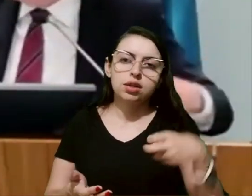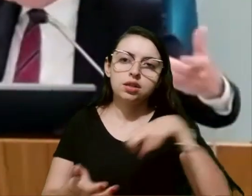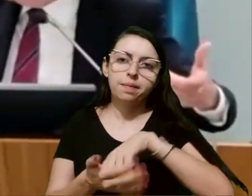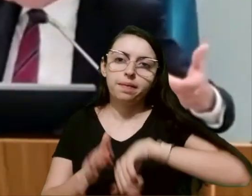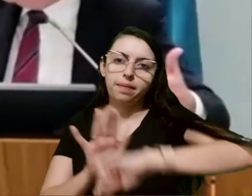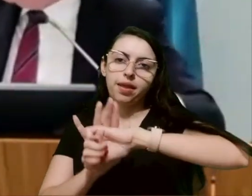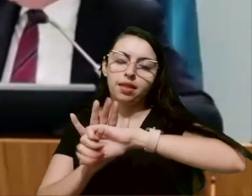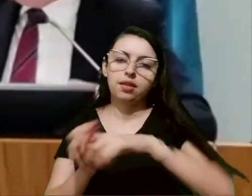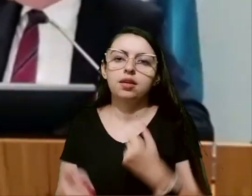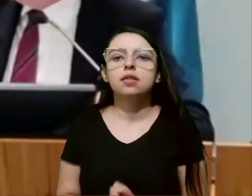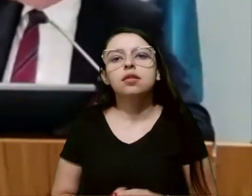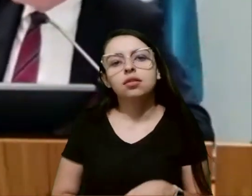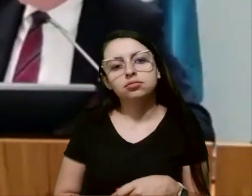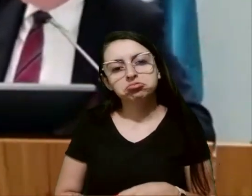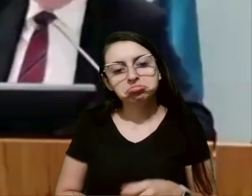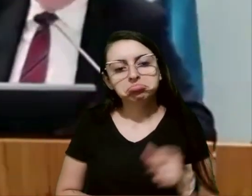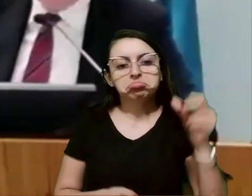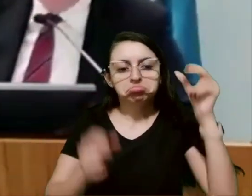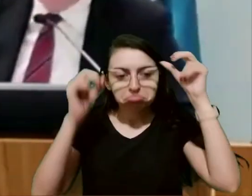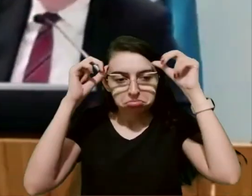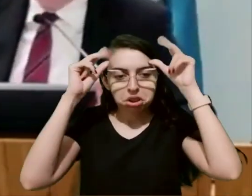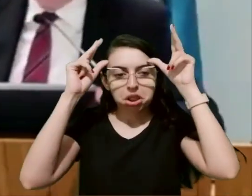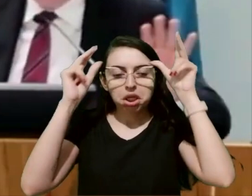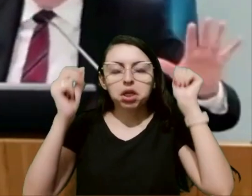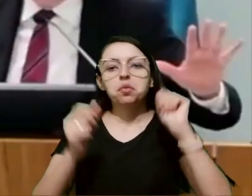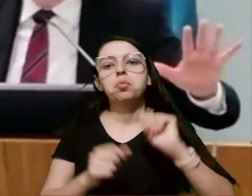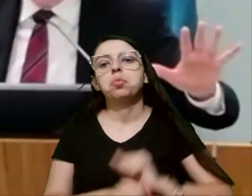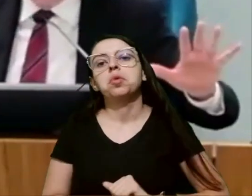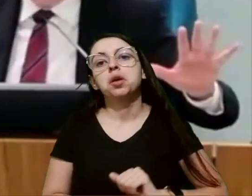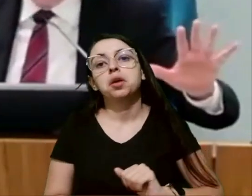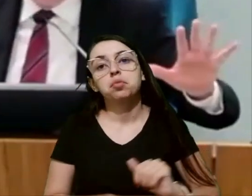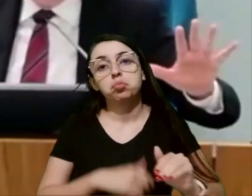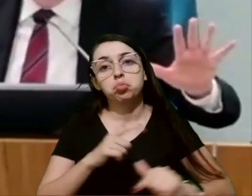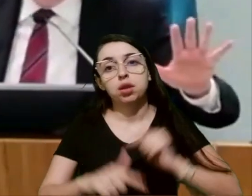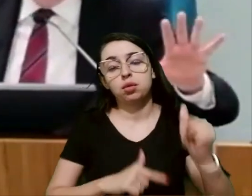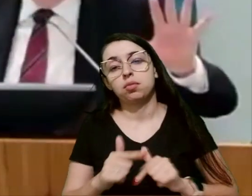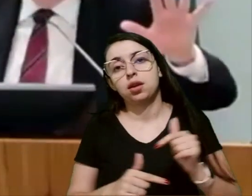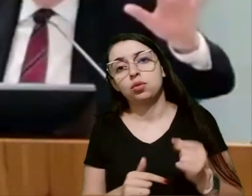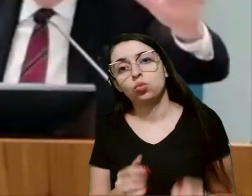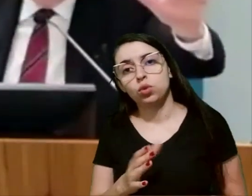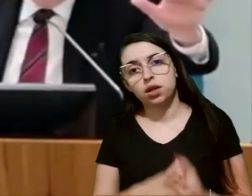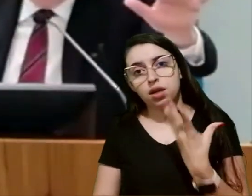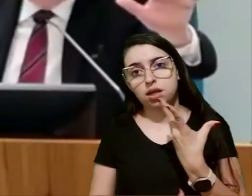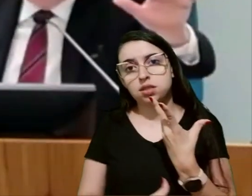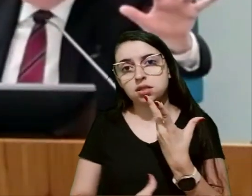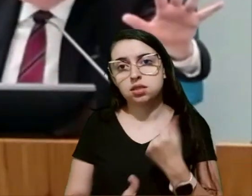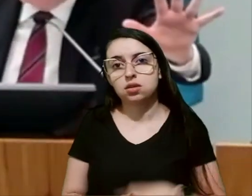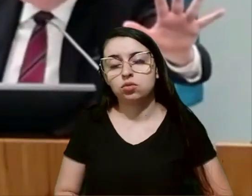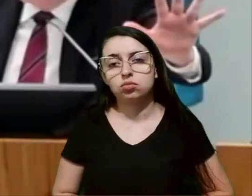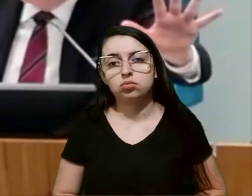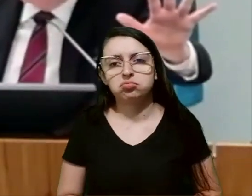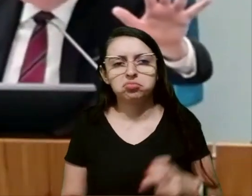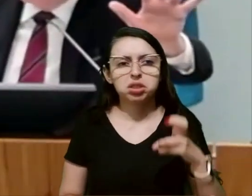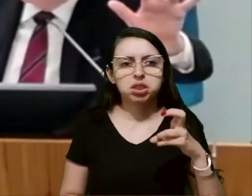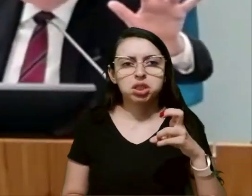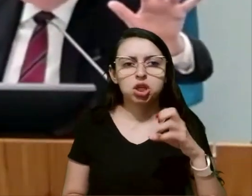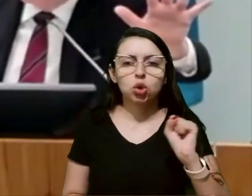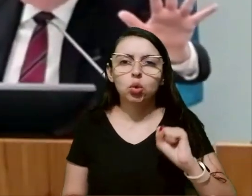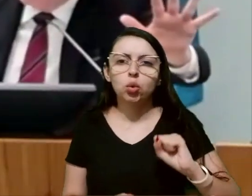foi muito interessante. E lhe digo uma coisa: nós fizemos um exercício em que havia a criação